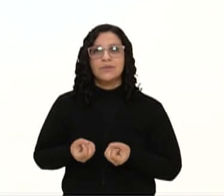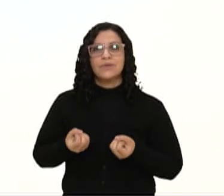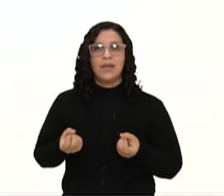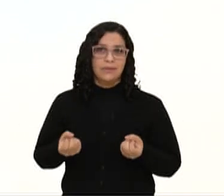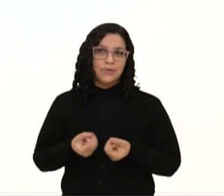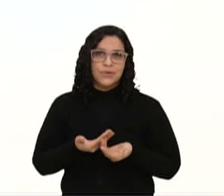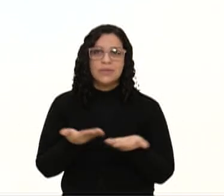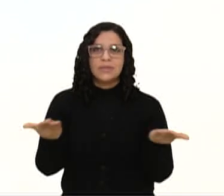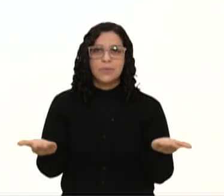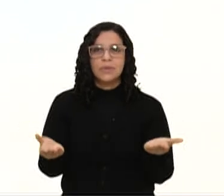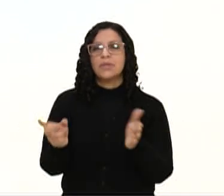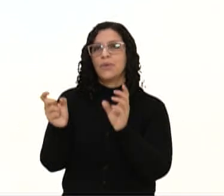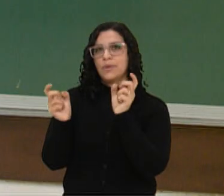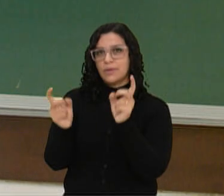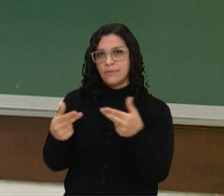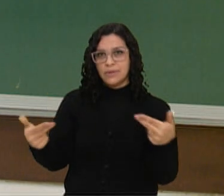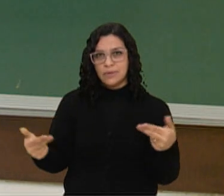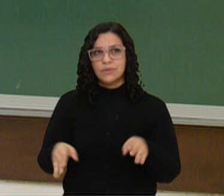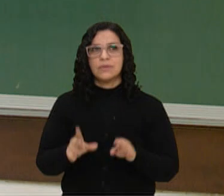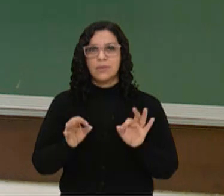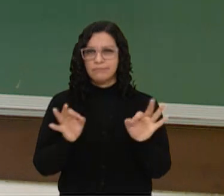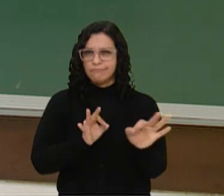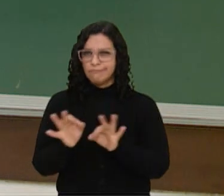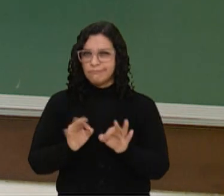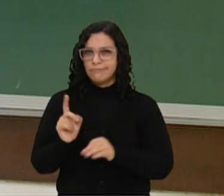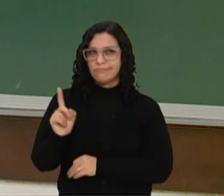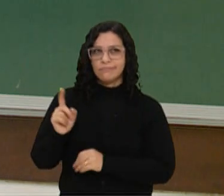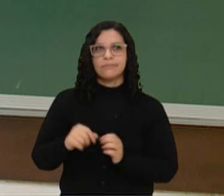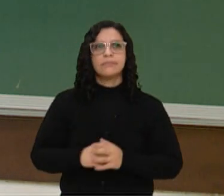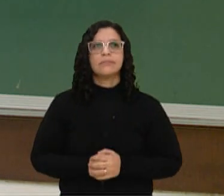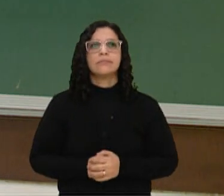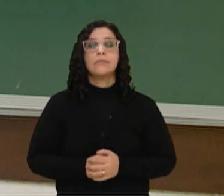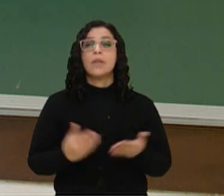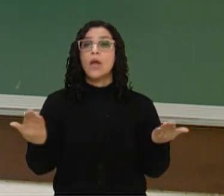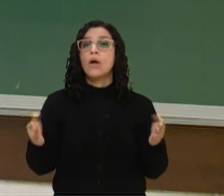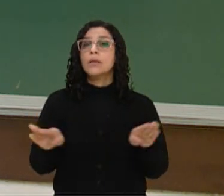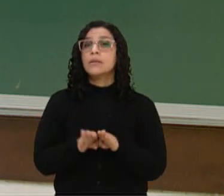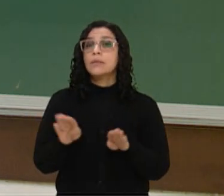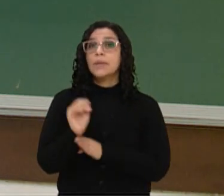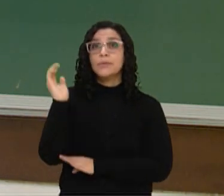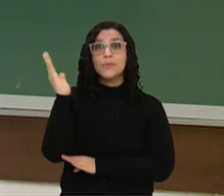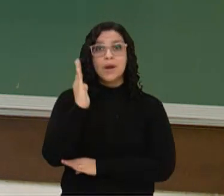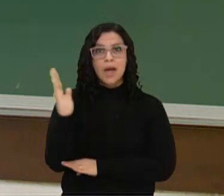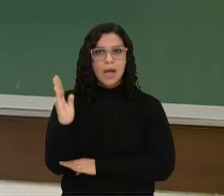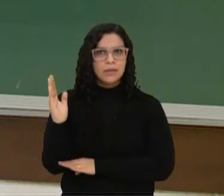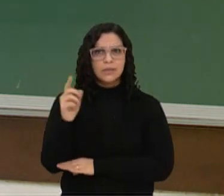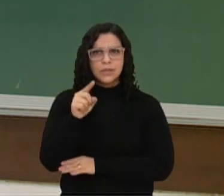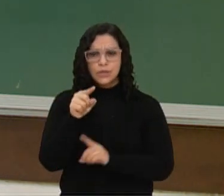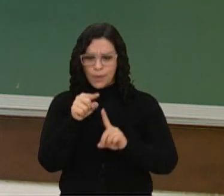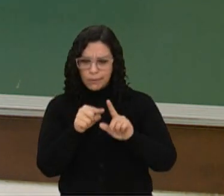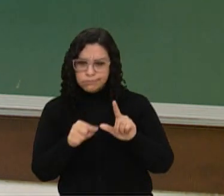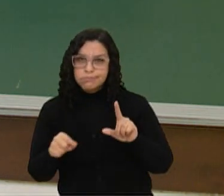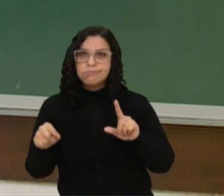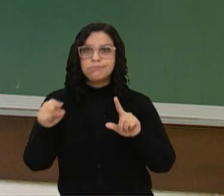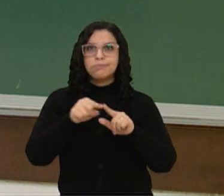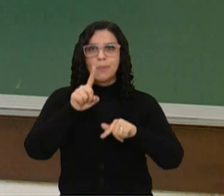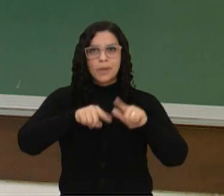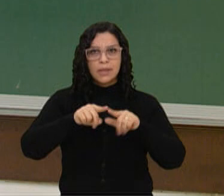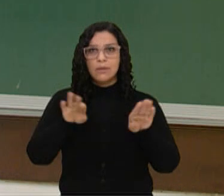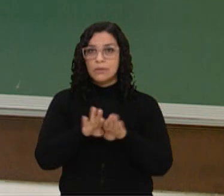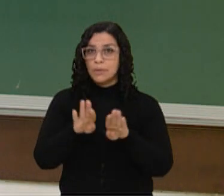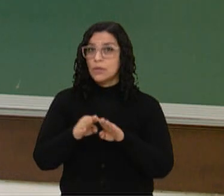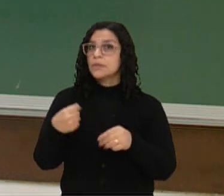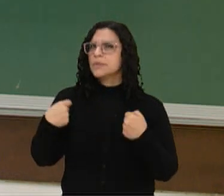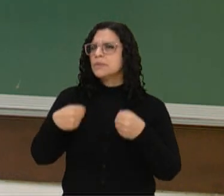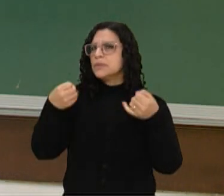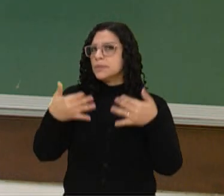e o comércio. Então, temos ali bem organizadinha a nossa resposta. E aí, para que isso circule, então a última questão que nós temos